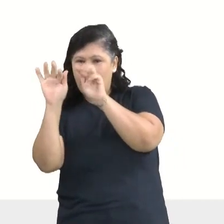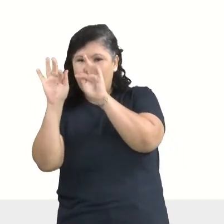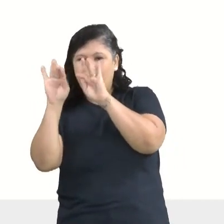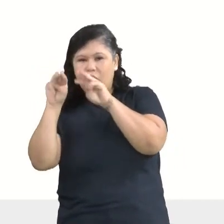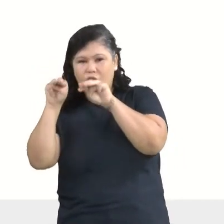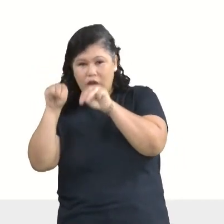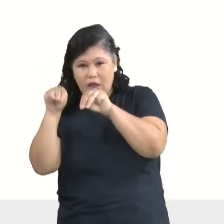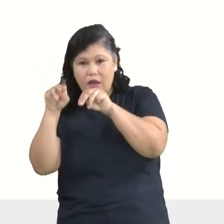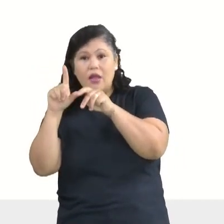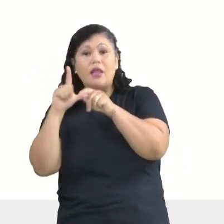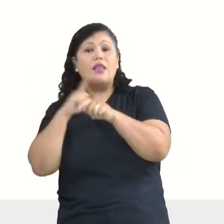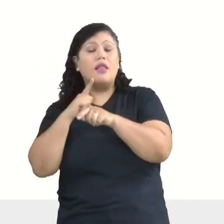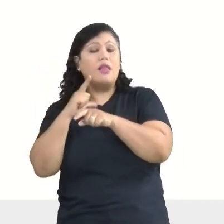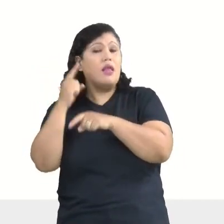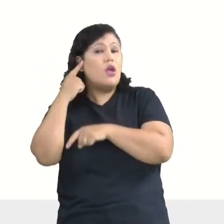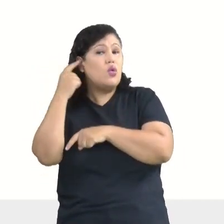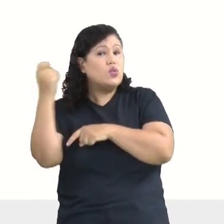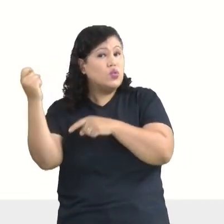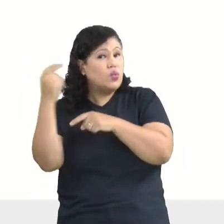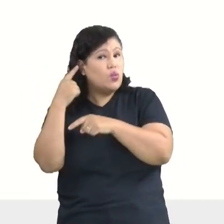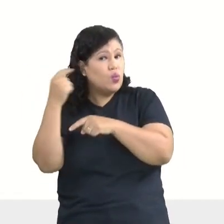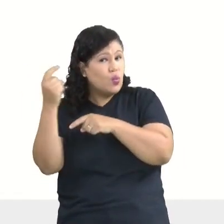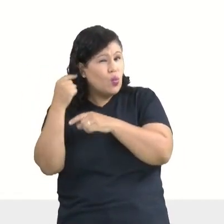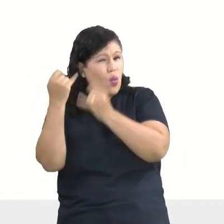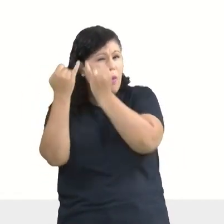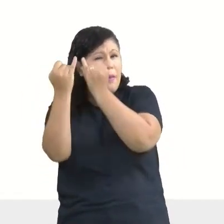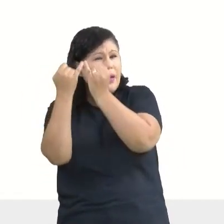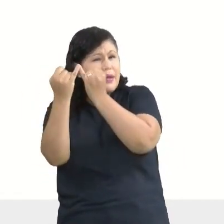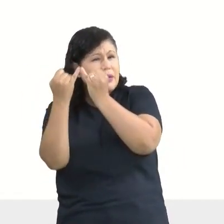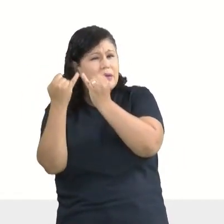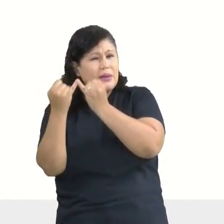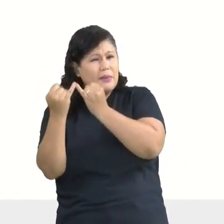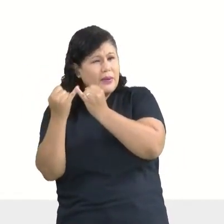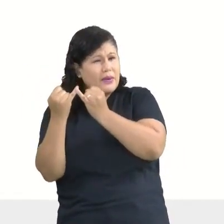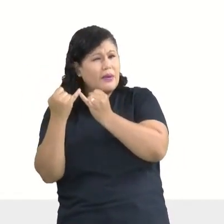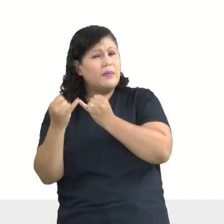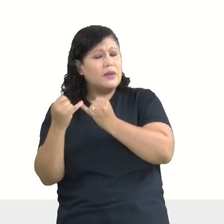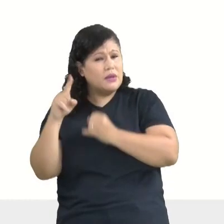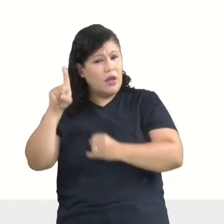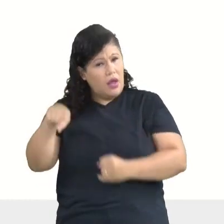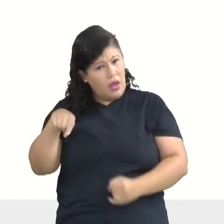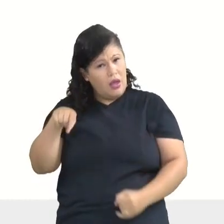bem parecidos. Sons finais